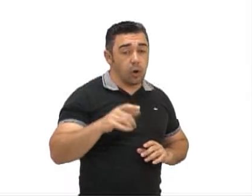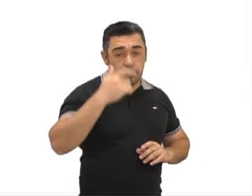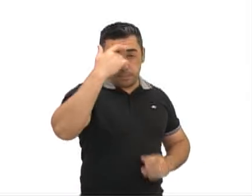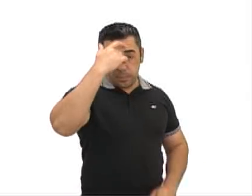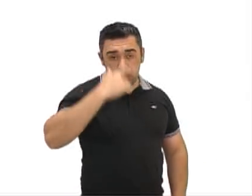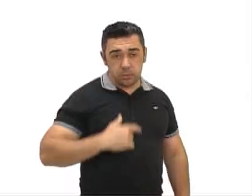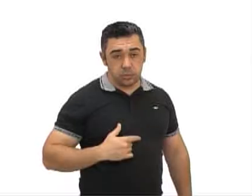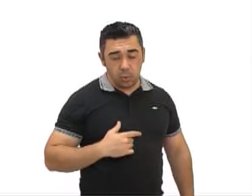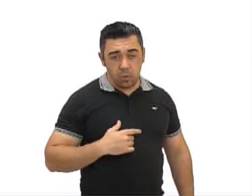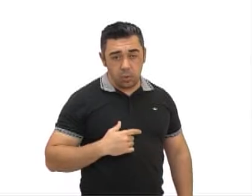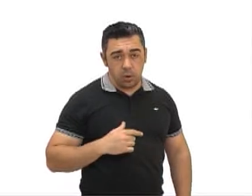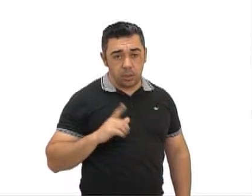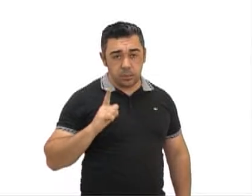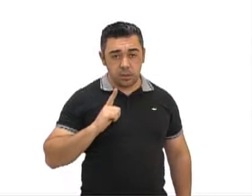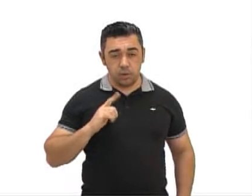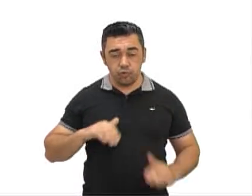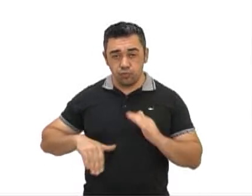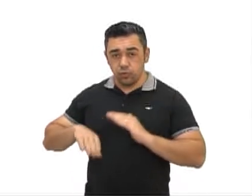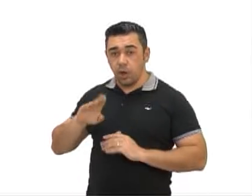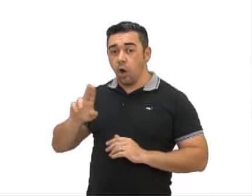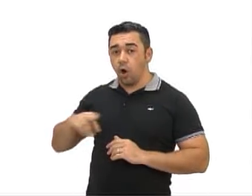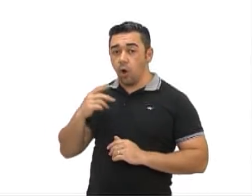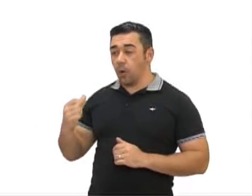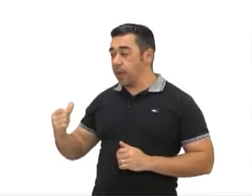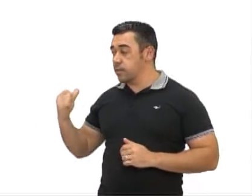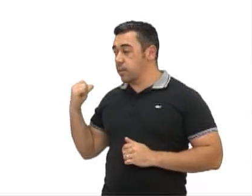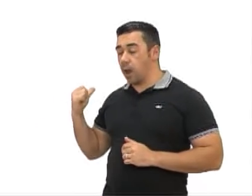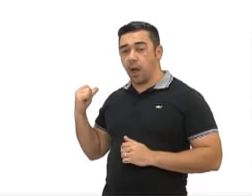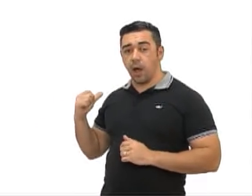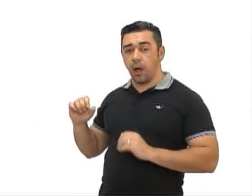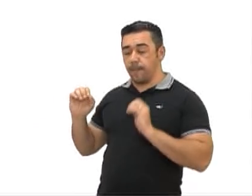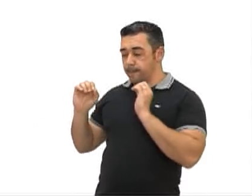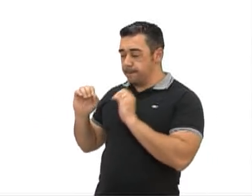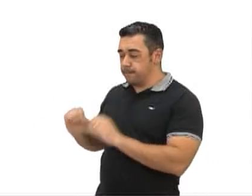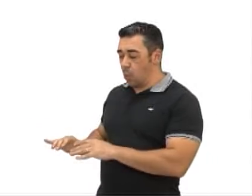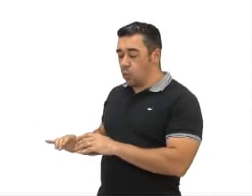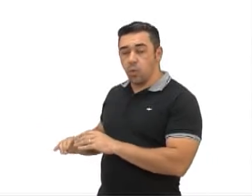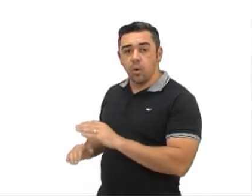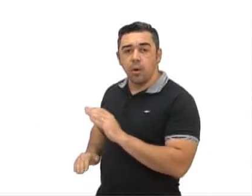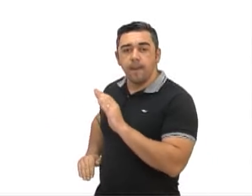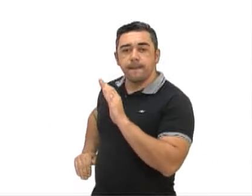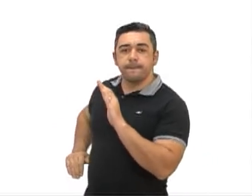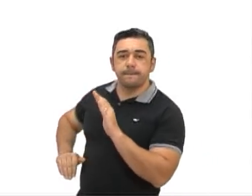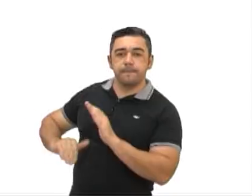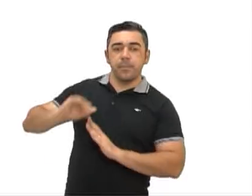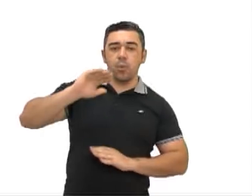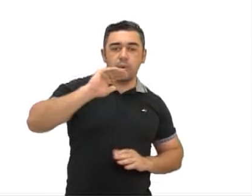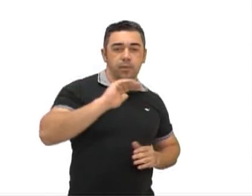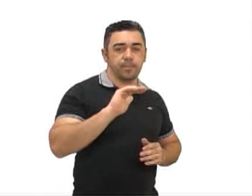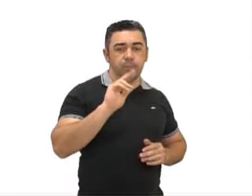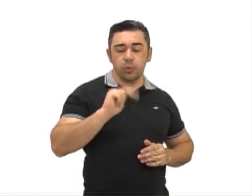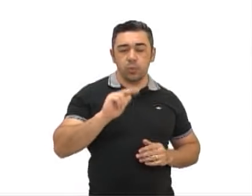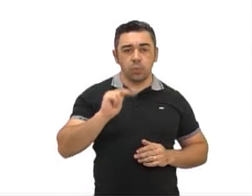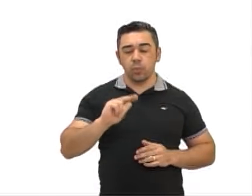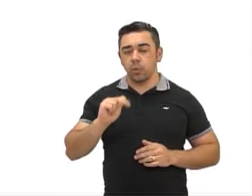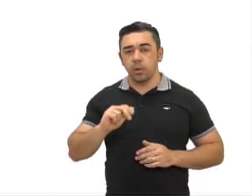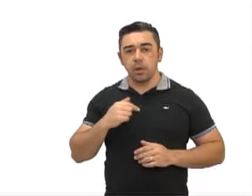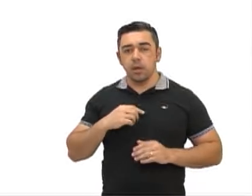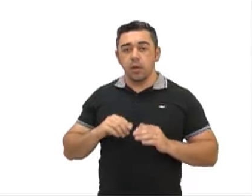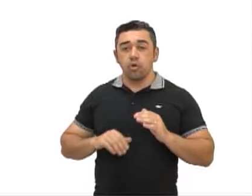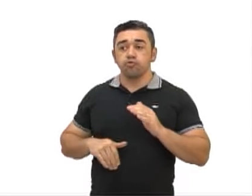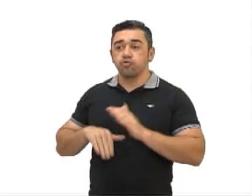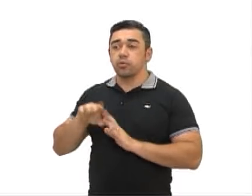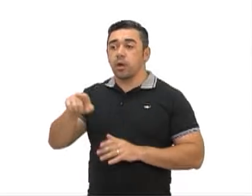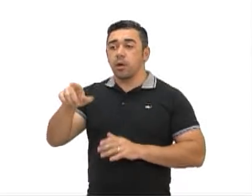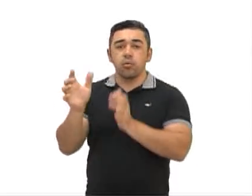ou um jogador que está atrás dele pode receber a bola lá na frente. Então, eu nunca posso chutar, por exemplo, a bola para um